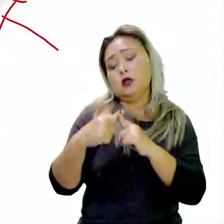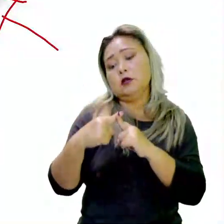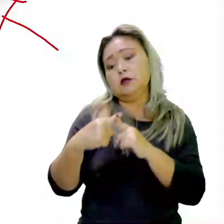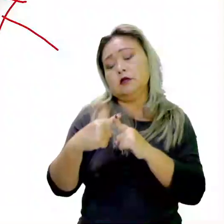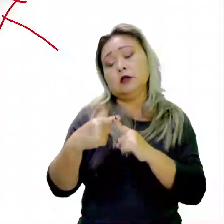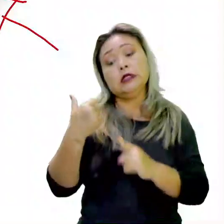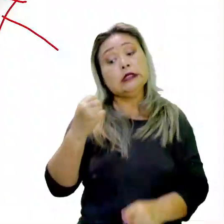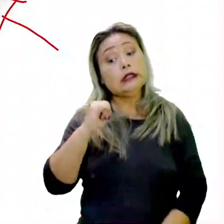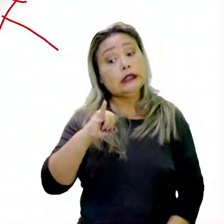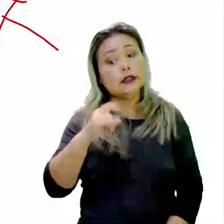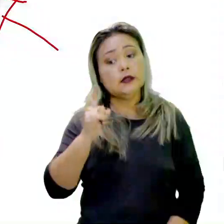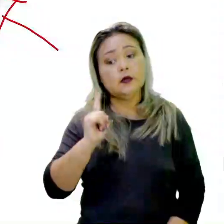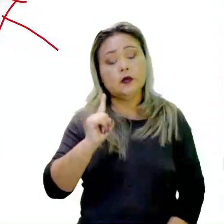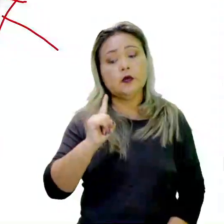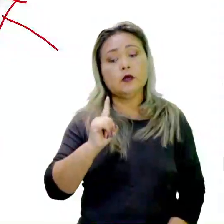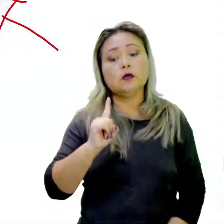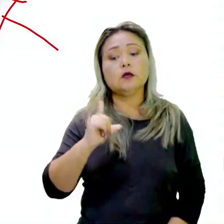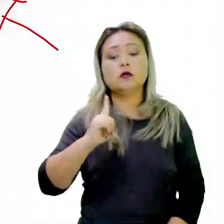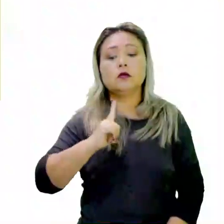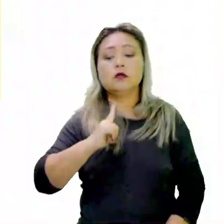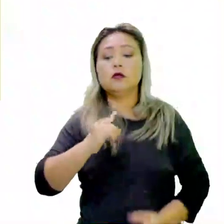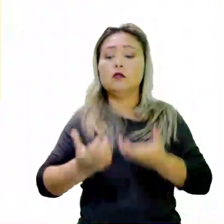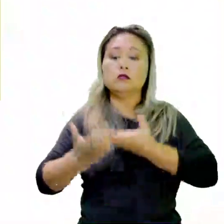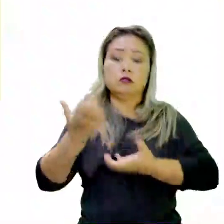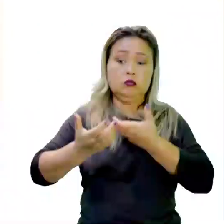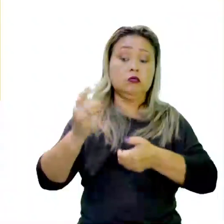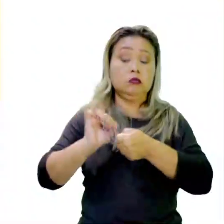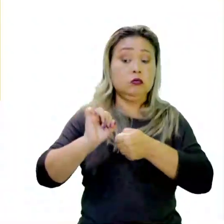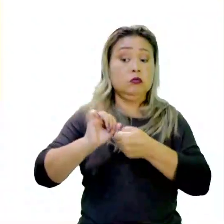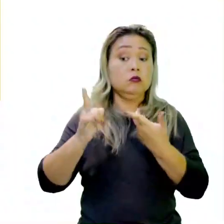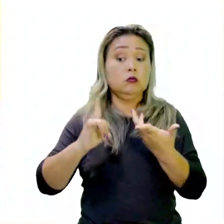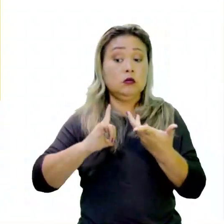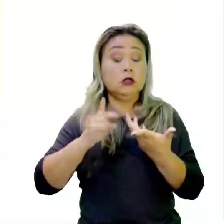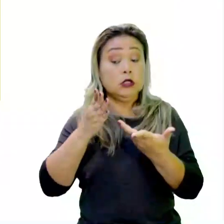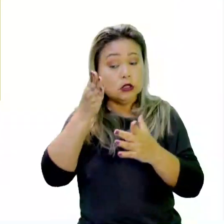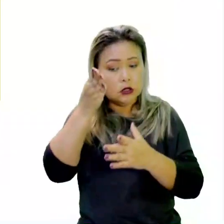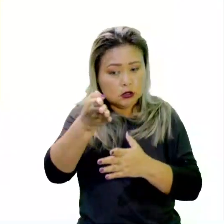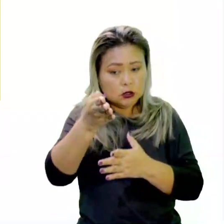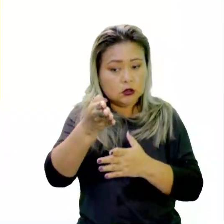se não seguisse, aí tinha fogueira, tinha tudo. Tinha tudo, né?